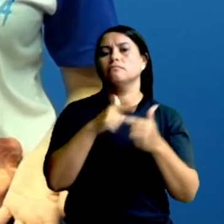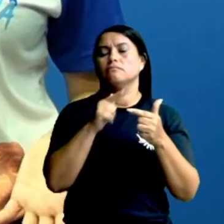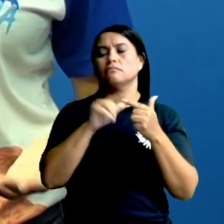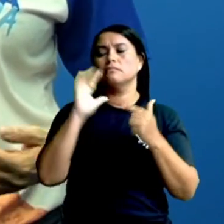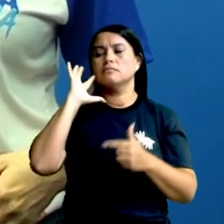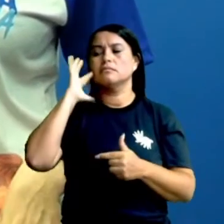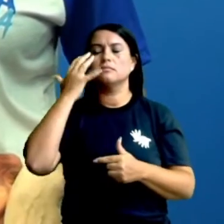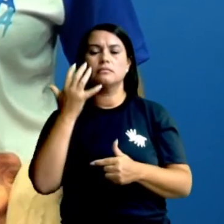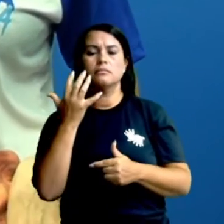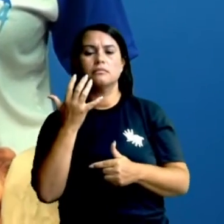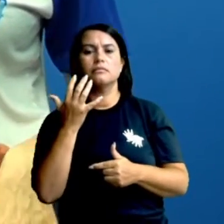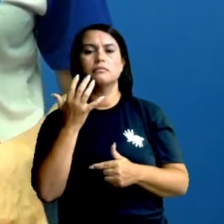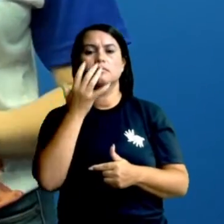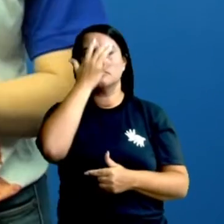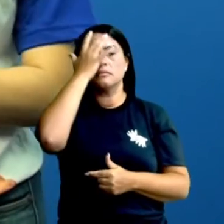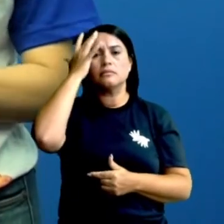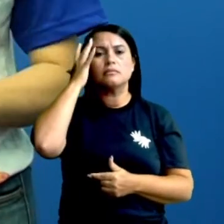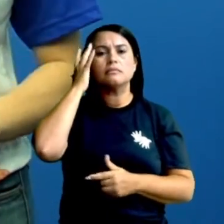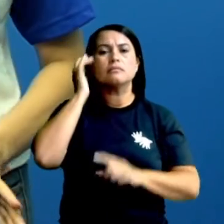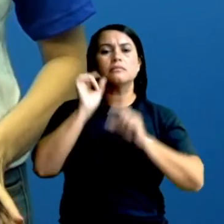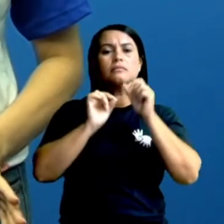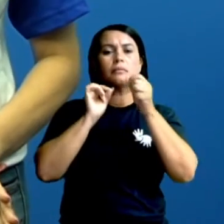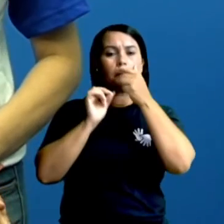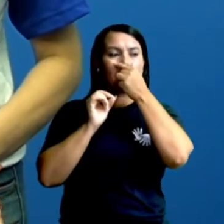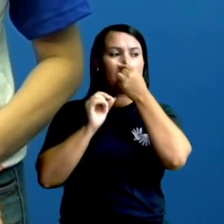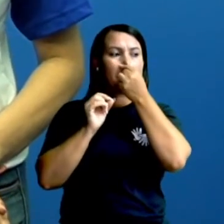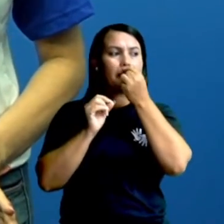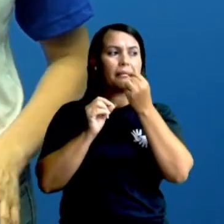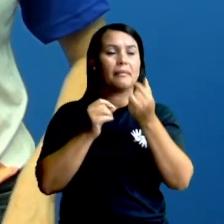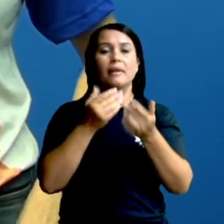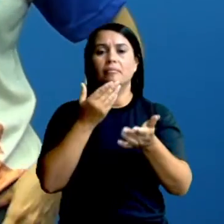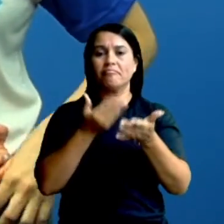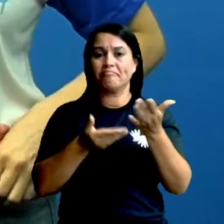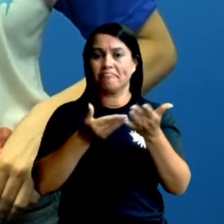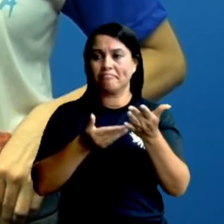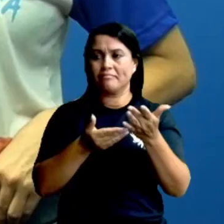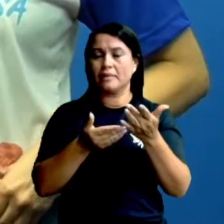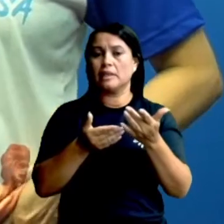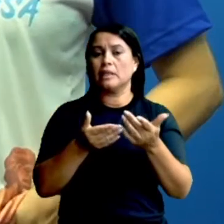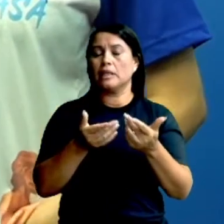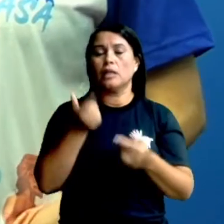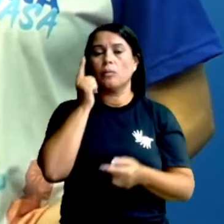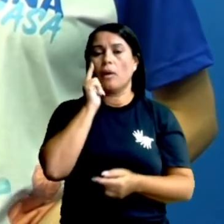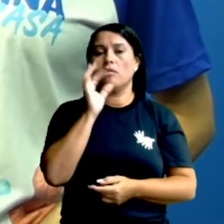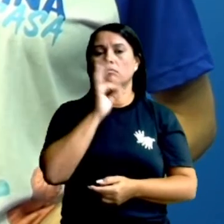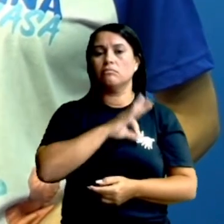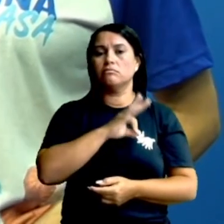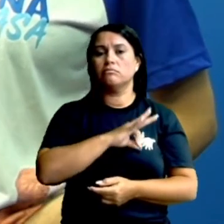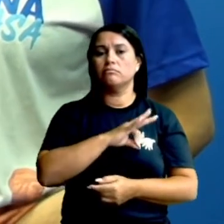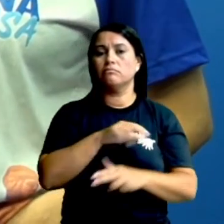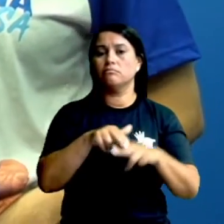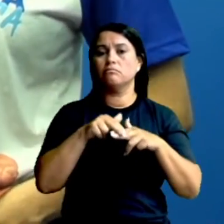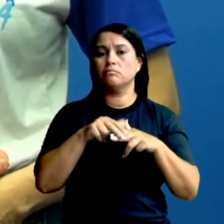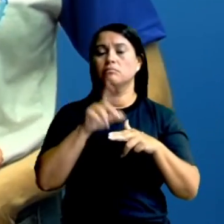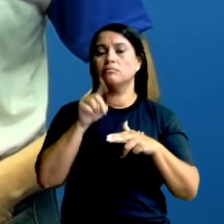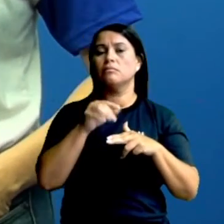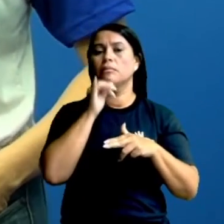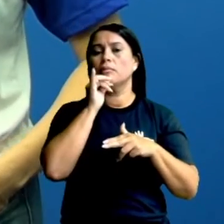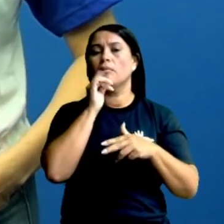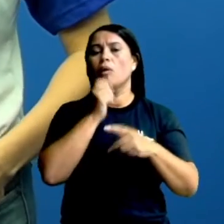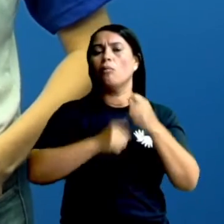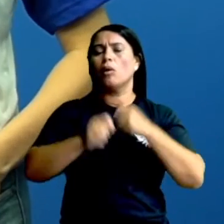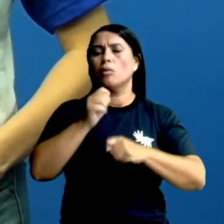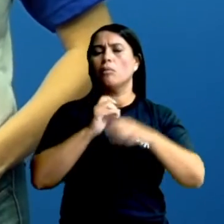acontece algo, as pessoas ficam desacobertadas e não recebem por isso. Isso é uma consequência dessa economia informal,